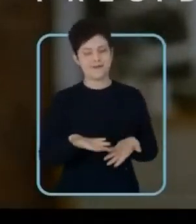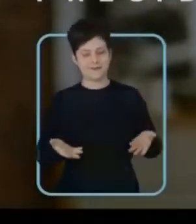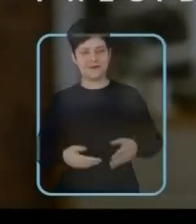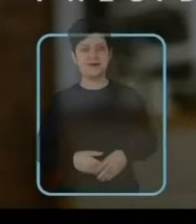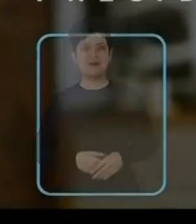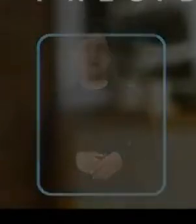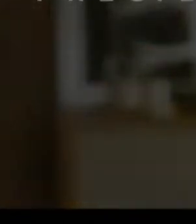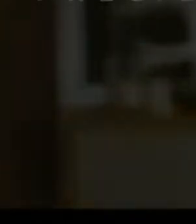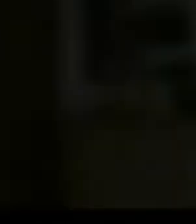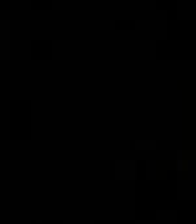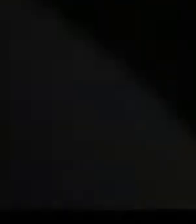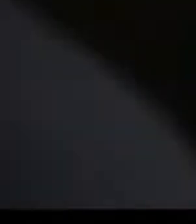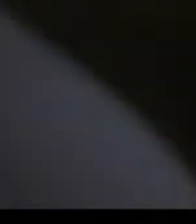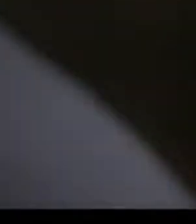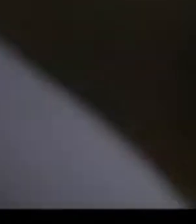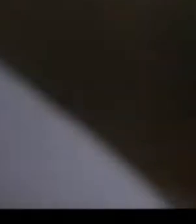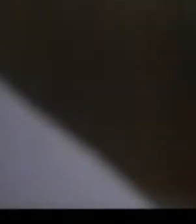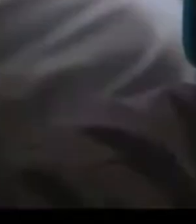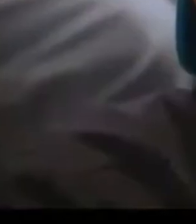conversar com essa turma.